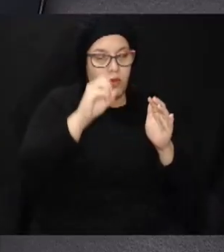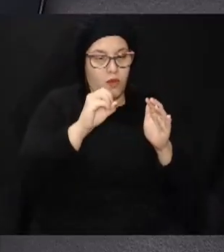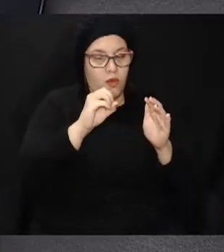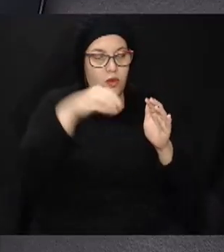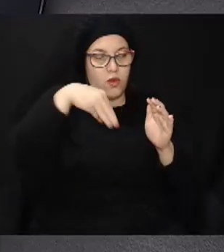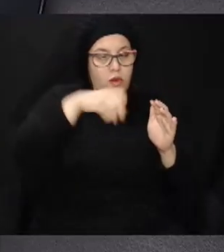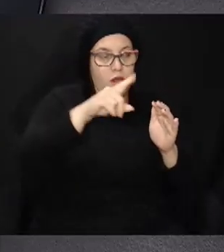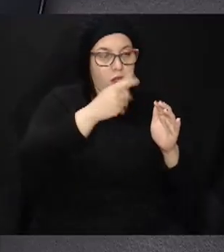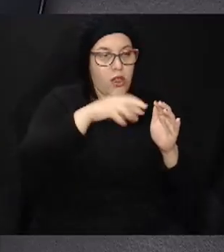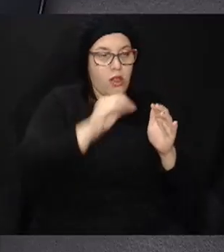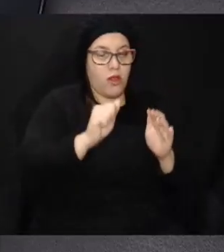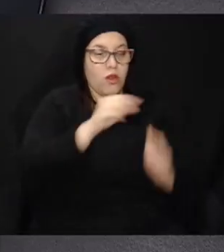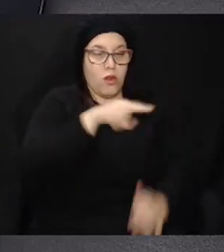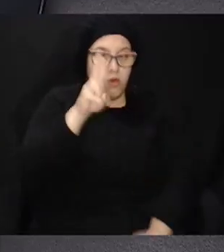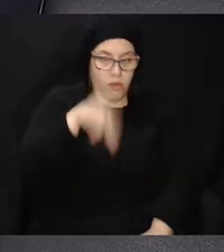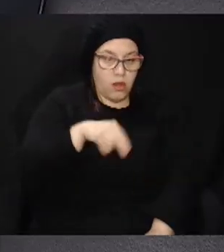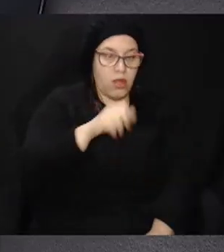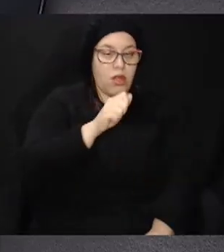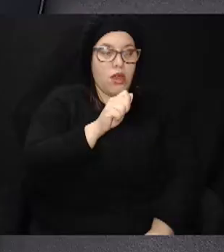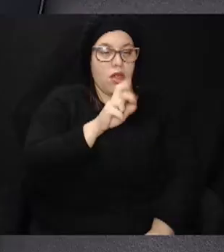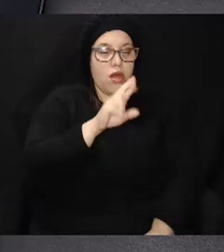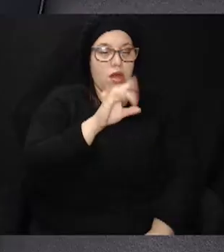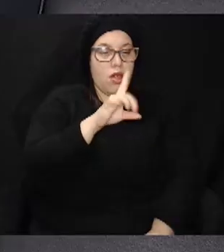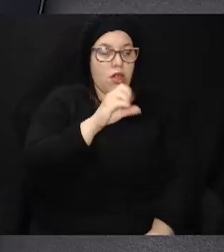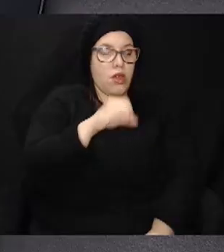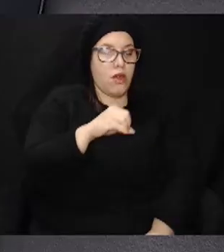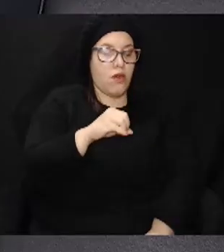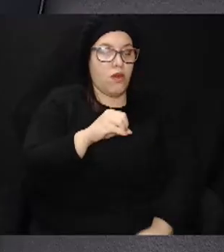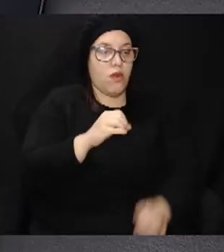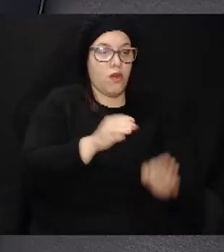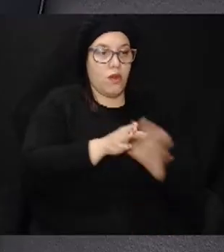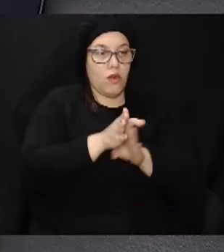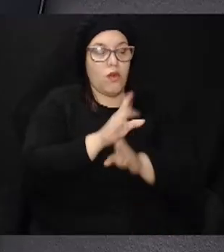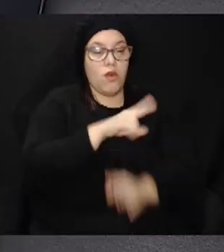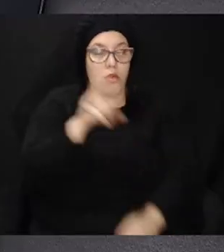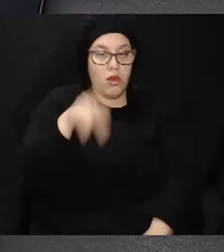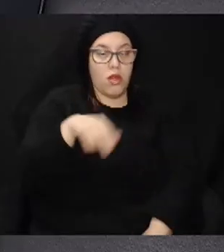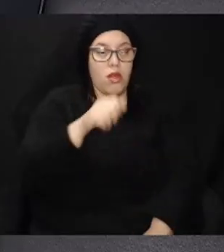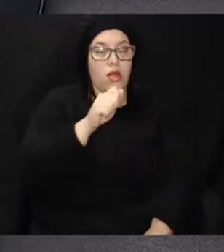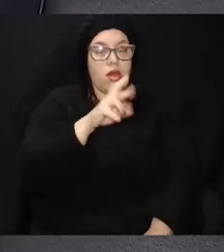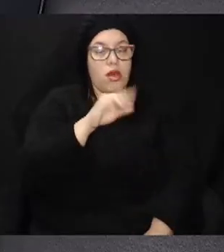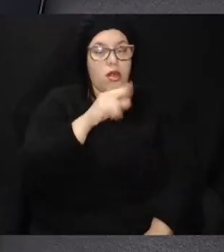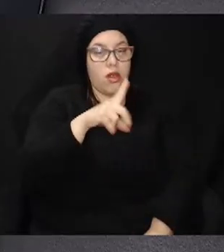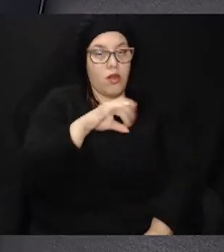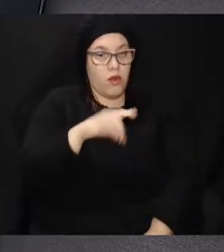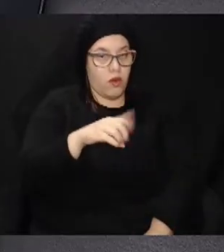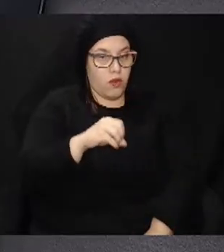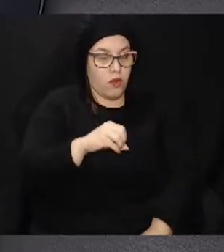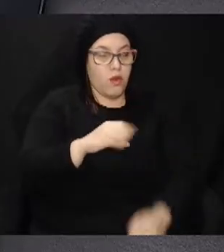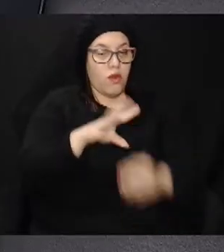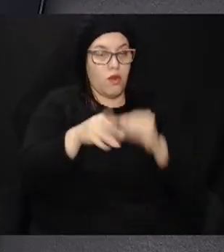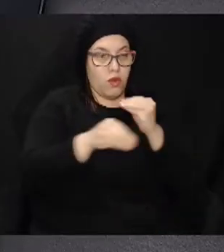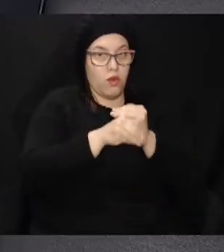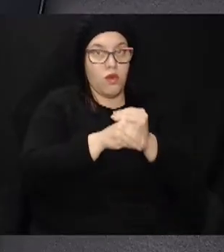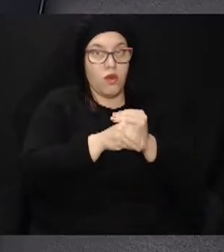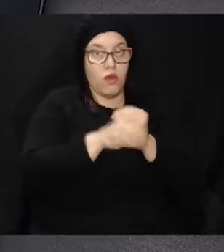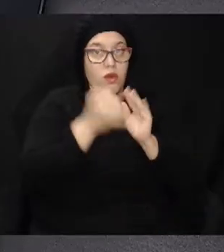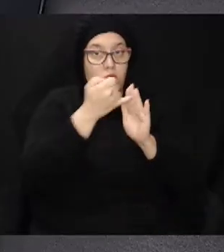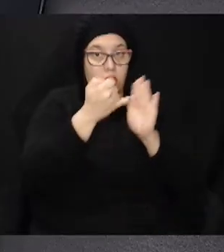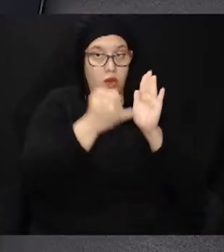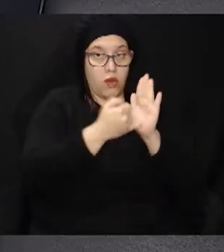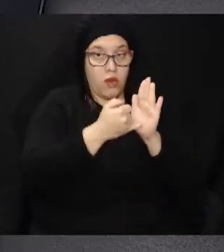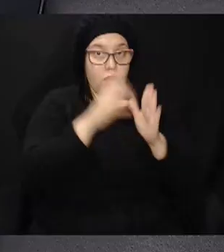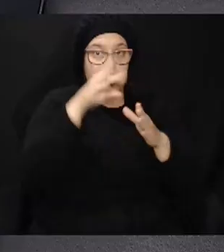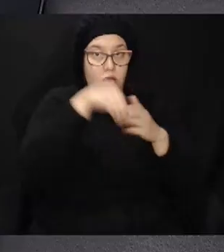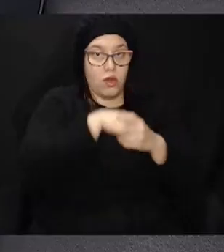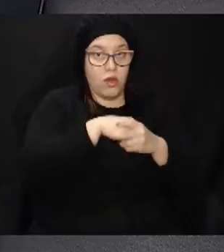Padre Haroldo, né, que nós mandamos. Nós mandamos através do Padre Haroldo emenda impositiva para instituições dentro da região do